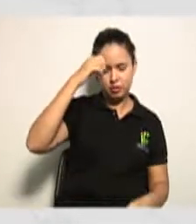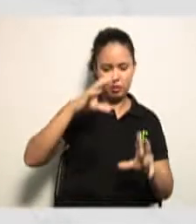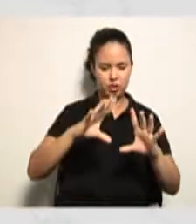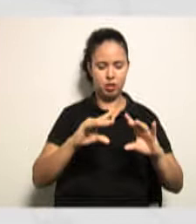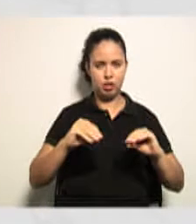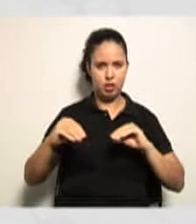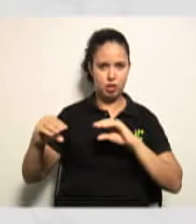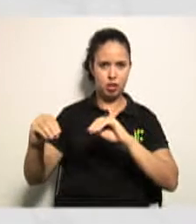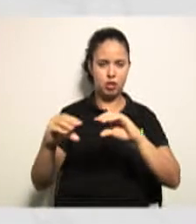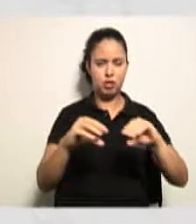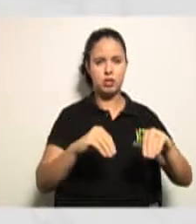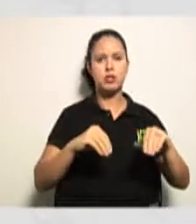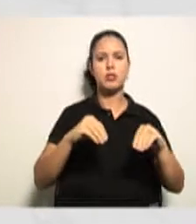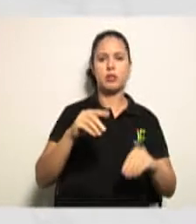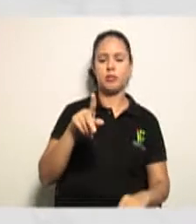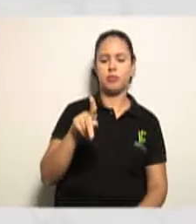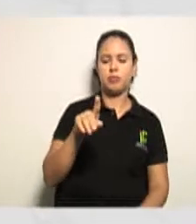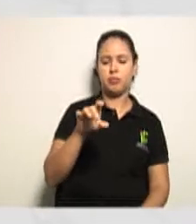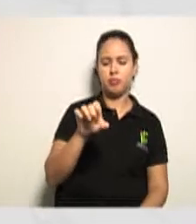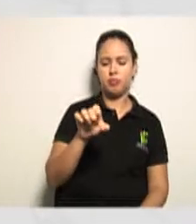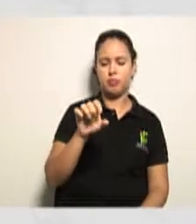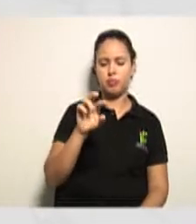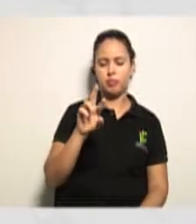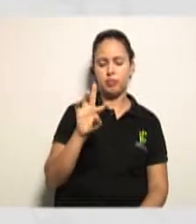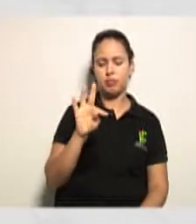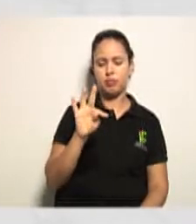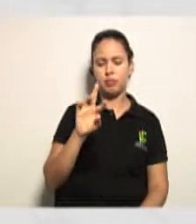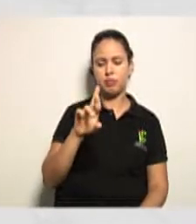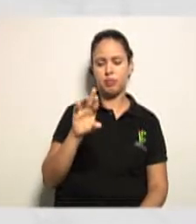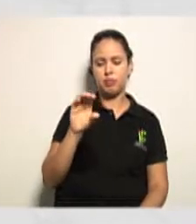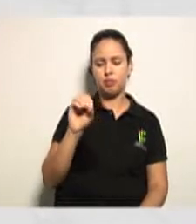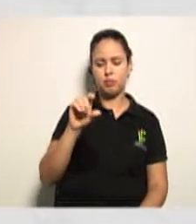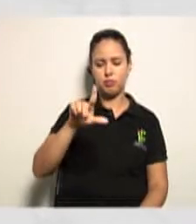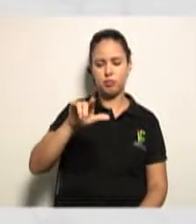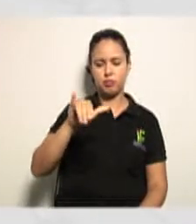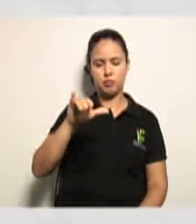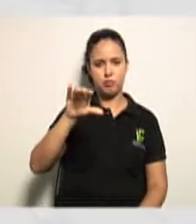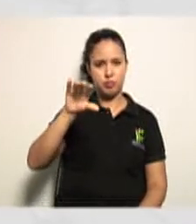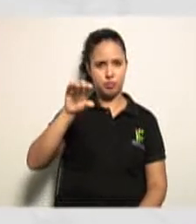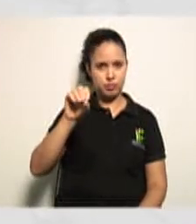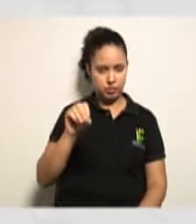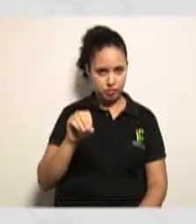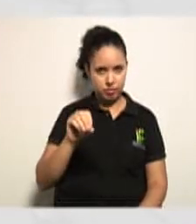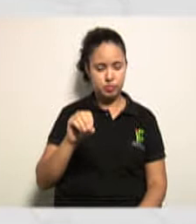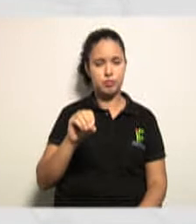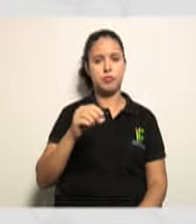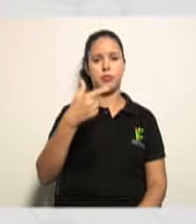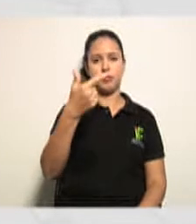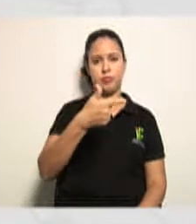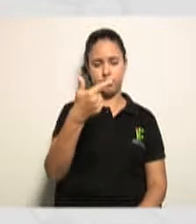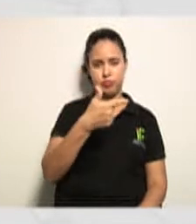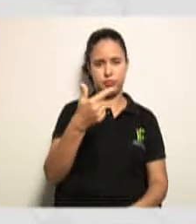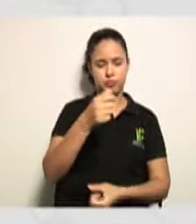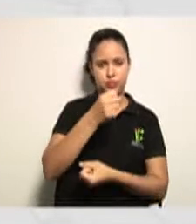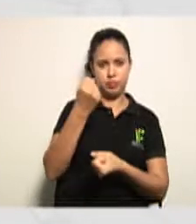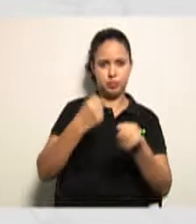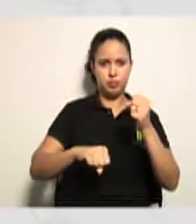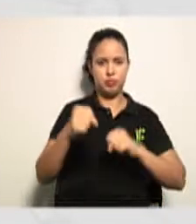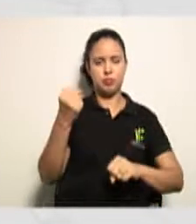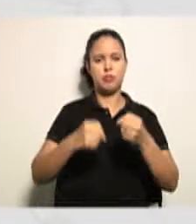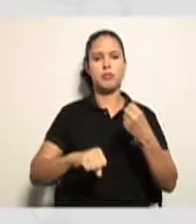podia aumentar melhor e sistematizar melhor essa produção. A segunda Revolução vai lá de 1860 a